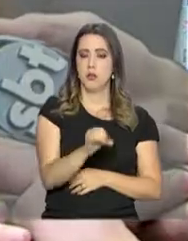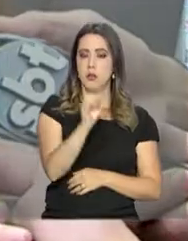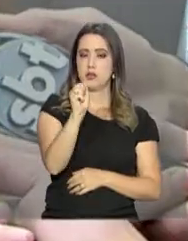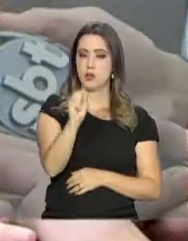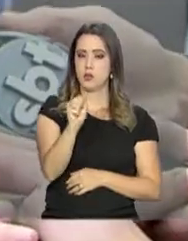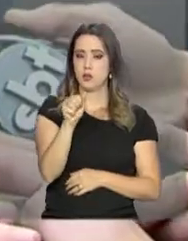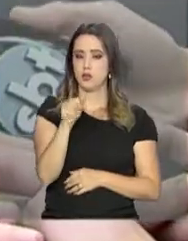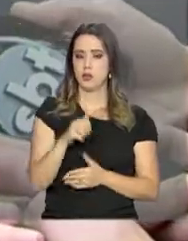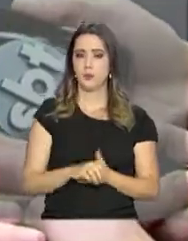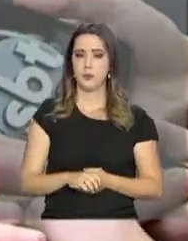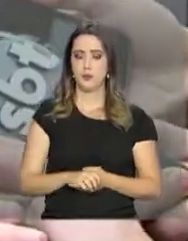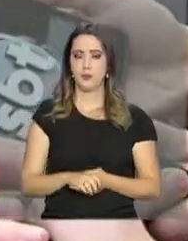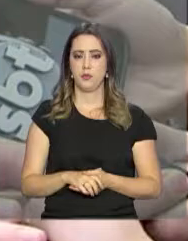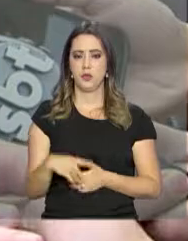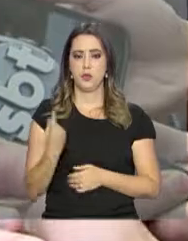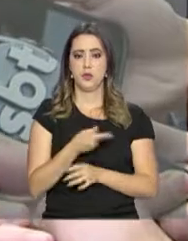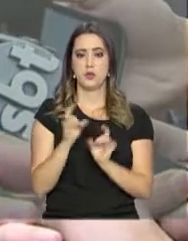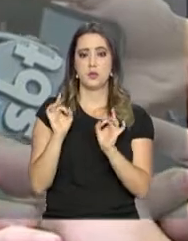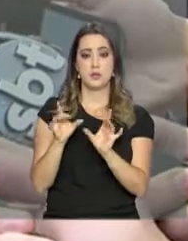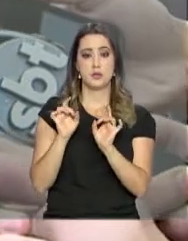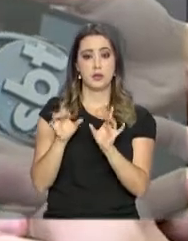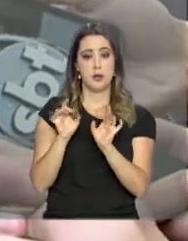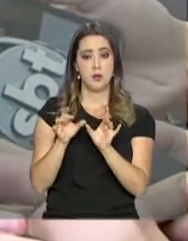Nós exportamos muita soja